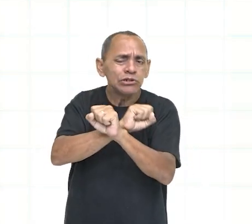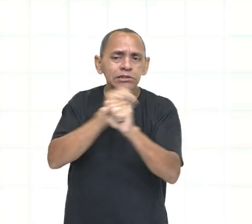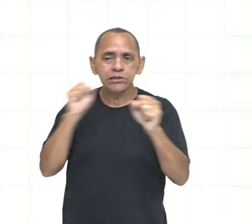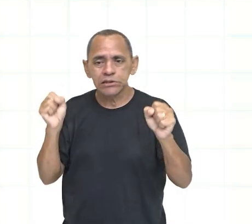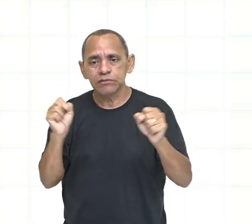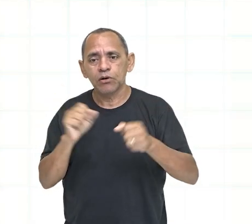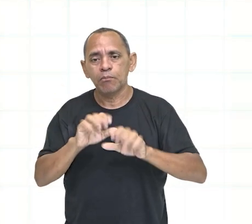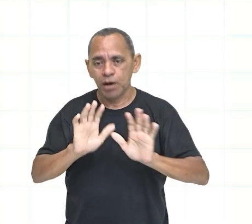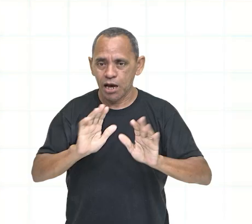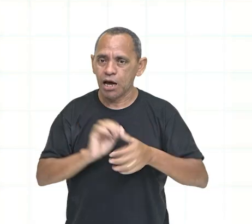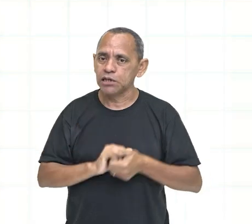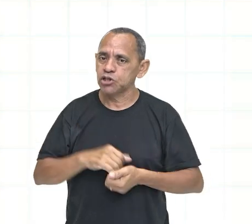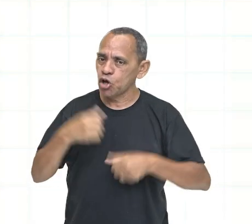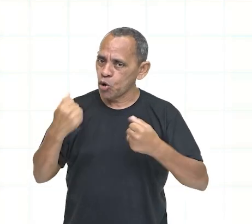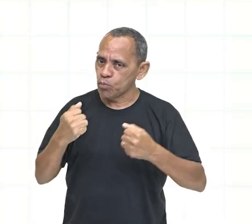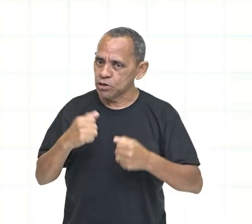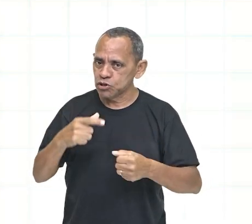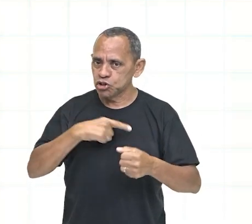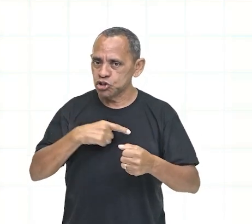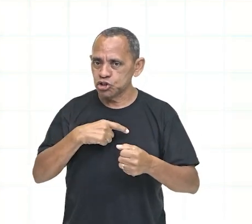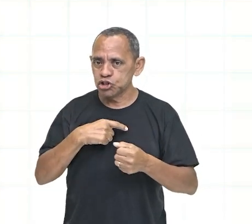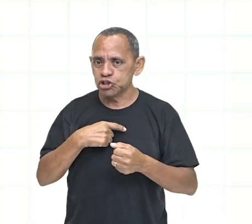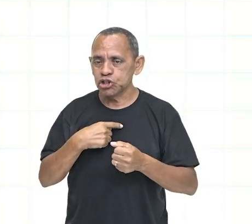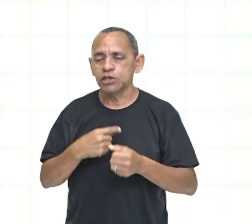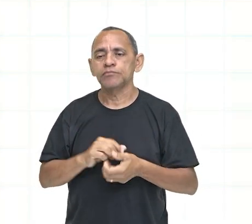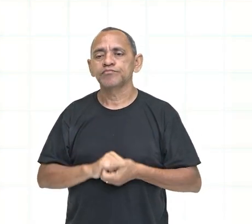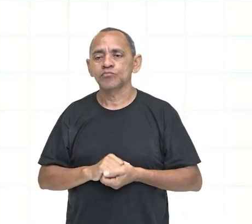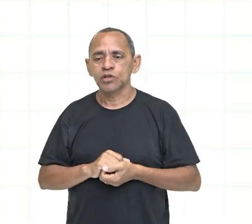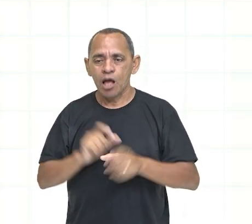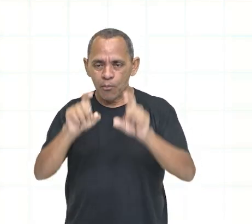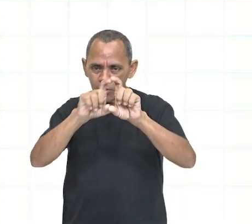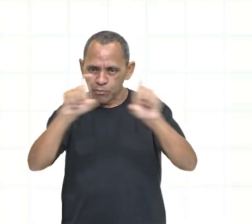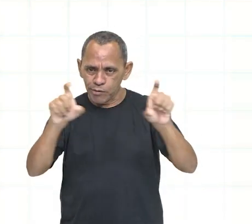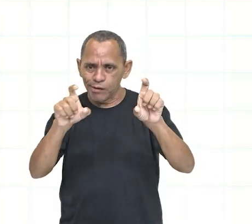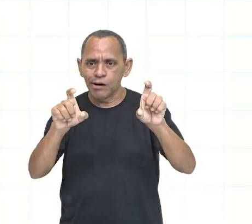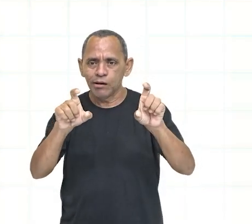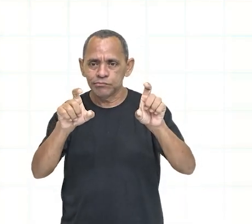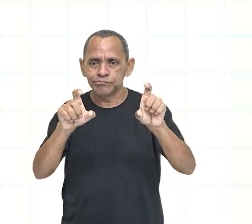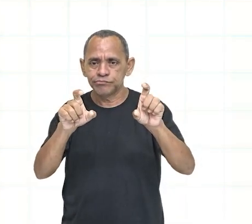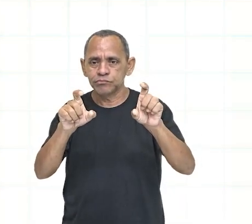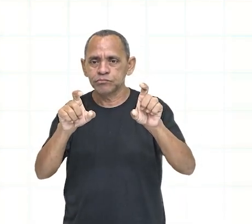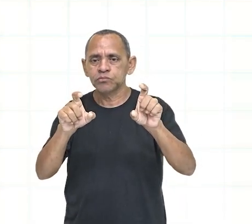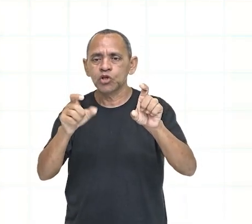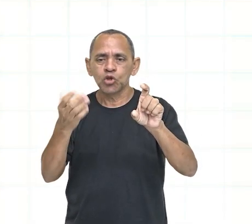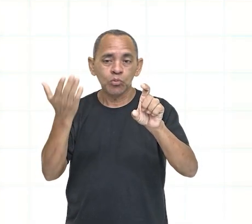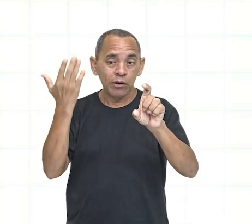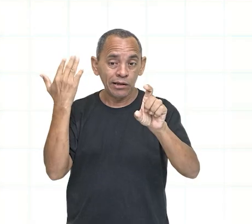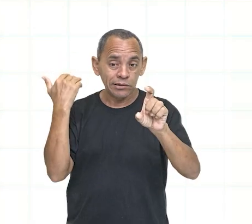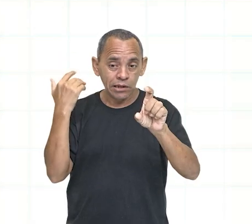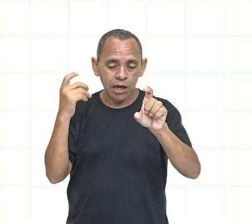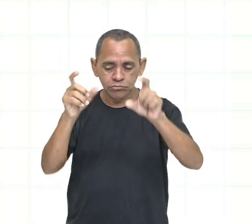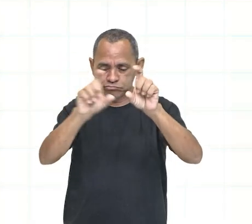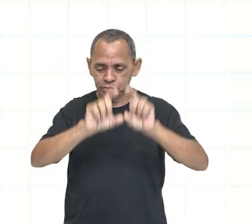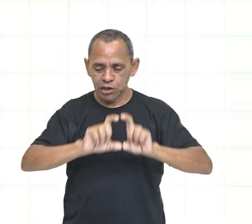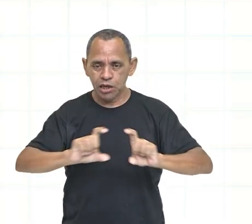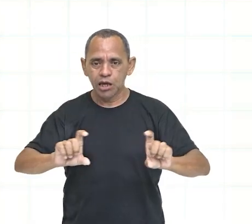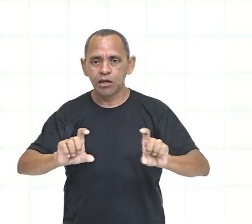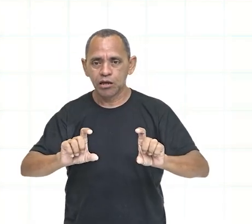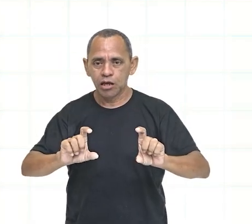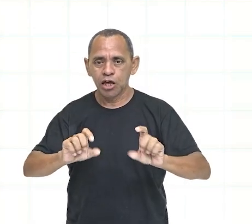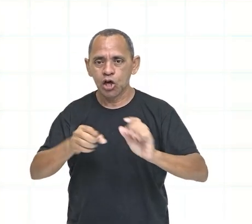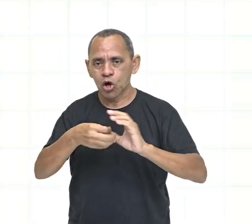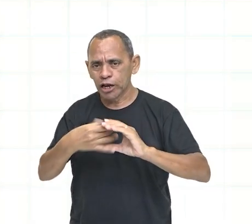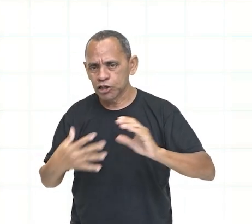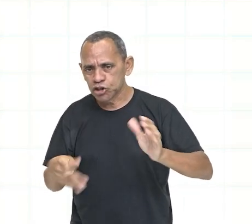preciso dessa primeira. Então, eu tenho aqui essa primeira oração no passado e essa aqui caracterizada pela presença